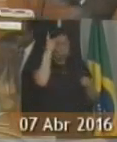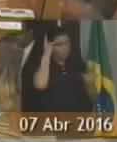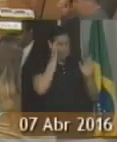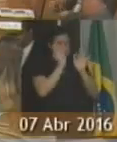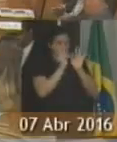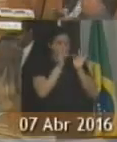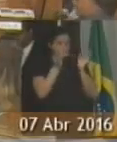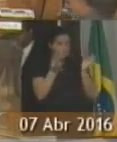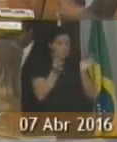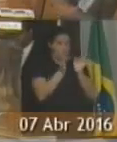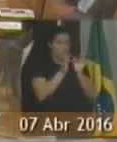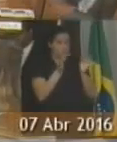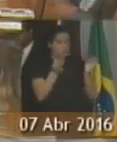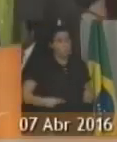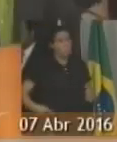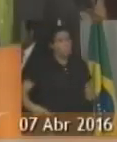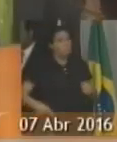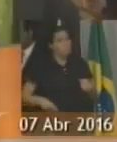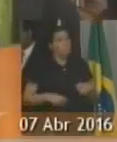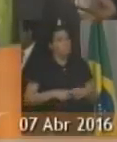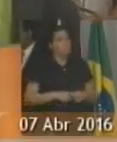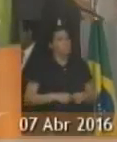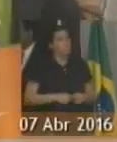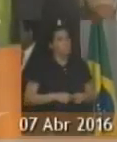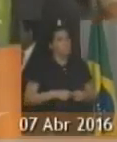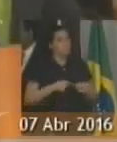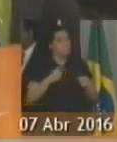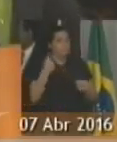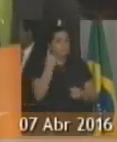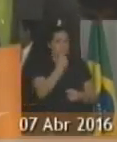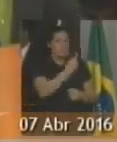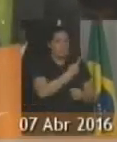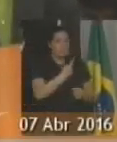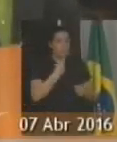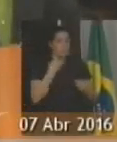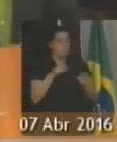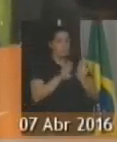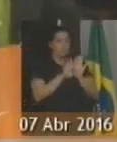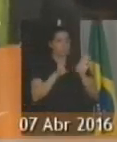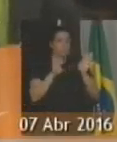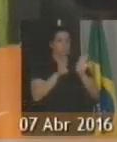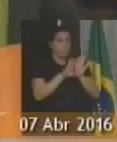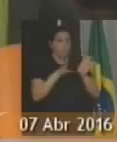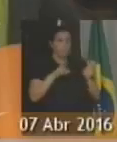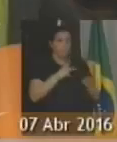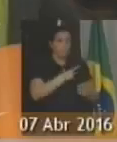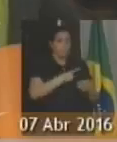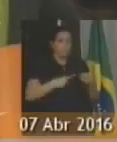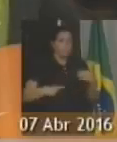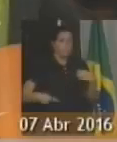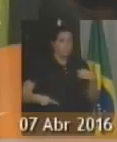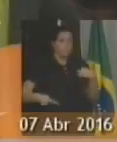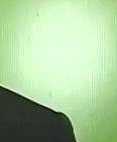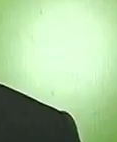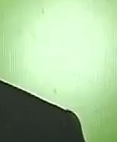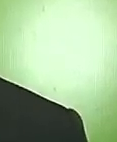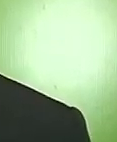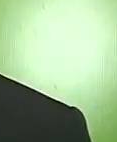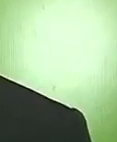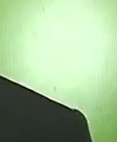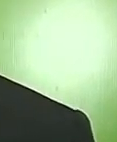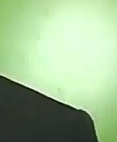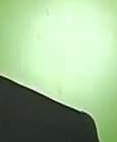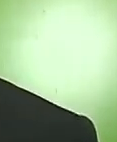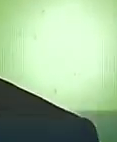vereador Claudinho, que foi o autor. Ele ressaltou também a dedicação do grande trabalho que vem sendo realizado com a comunidade. Eu quero